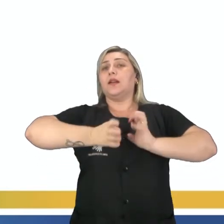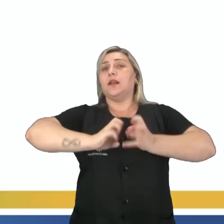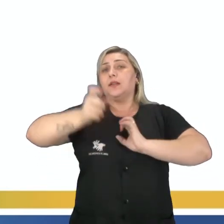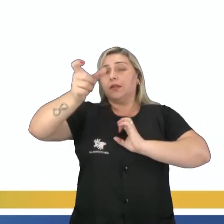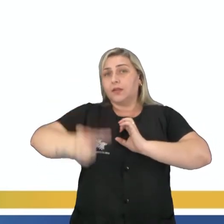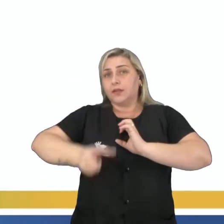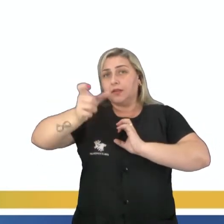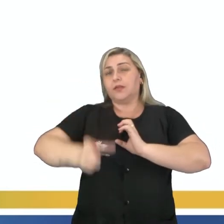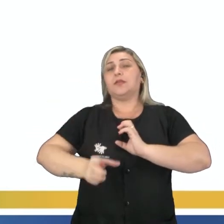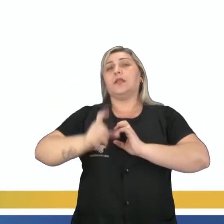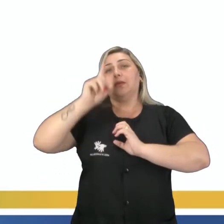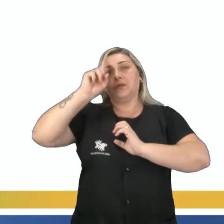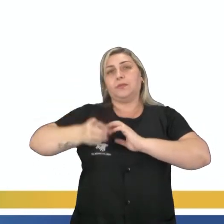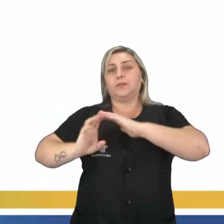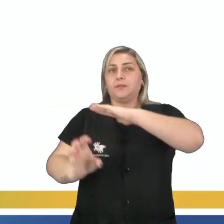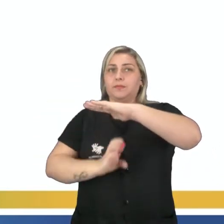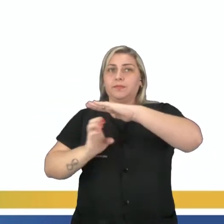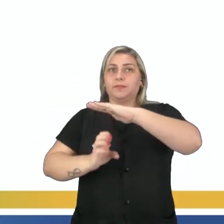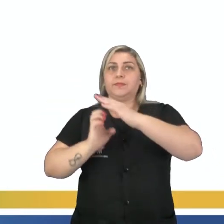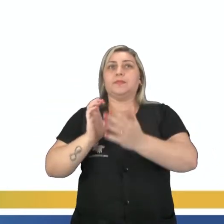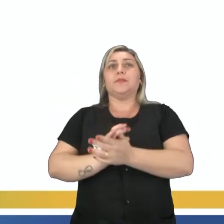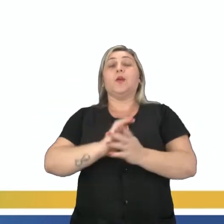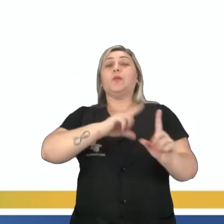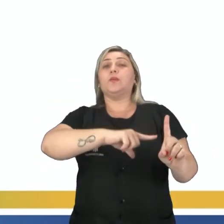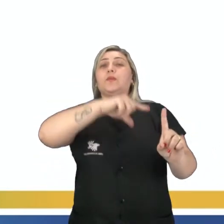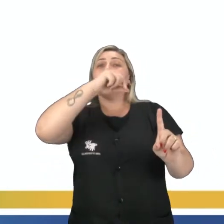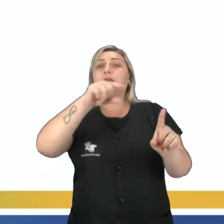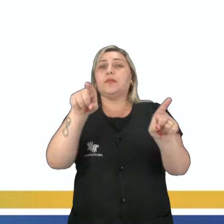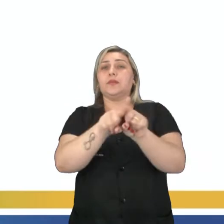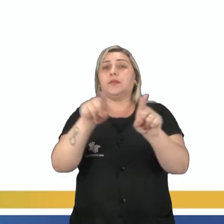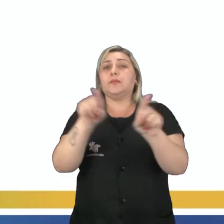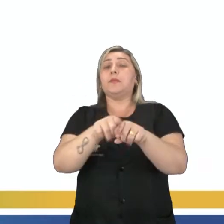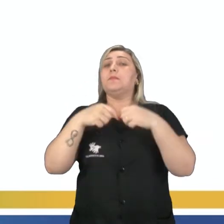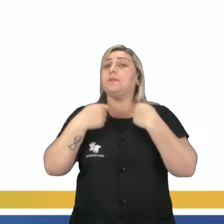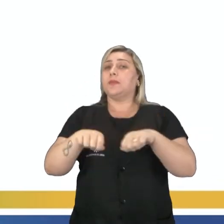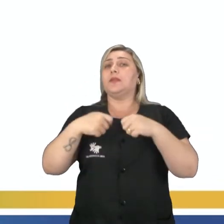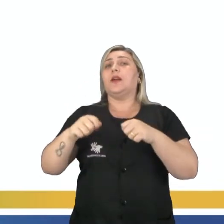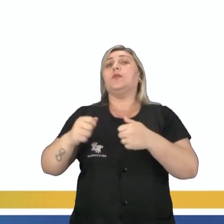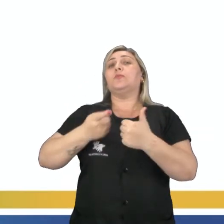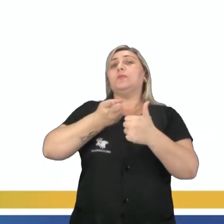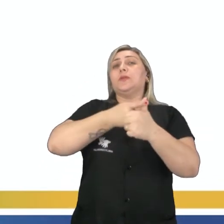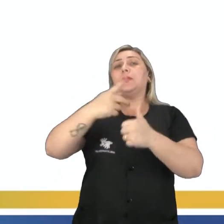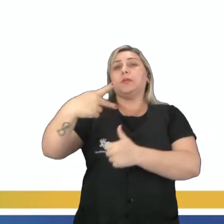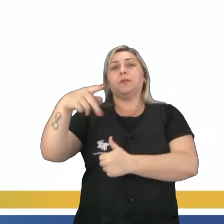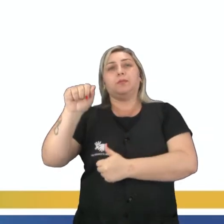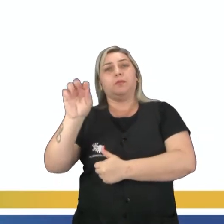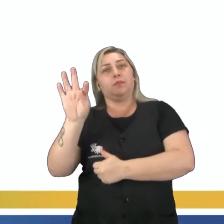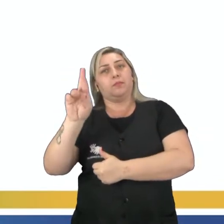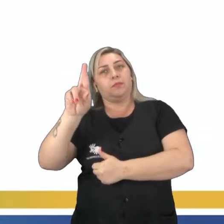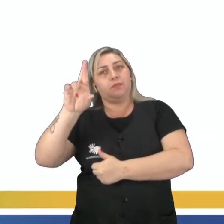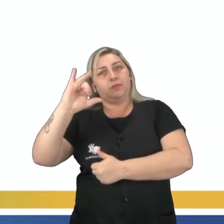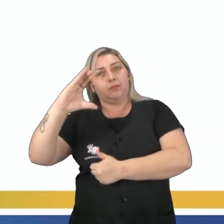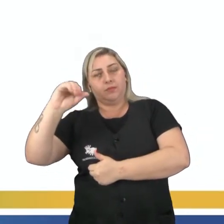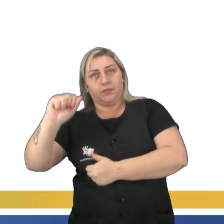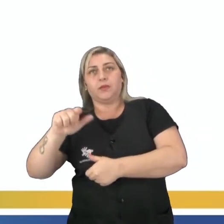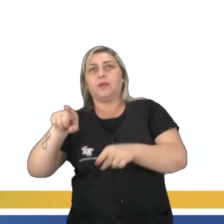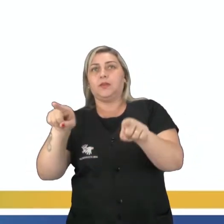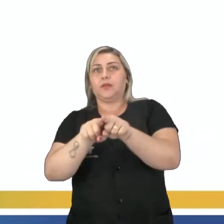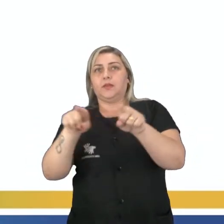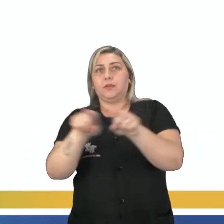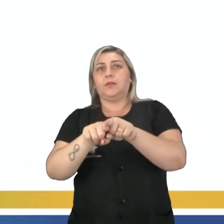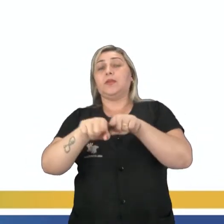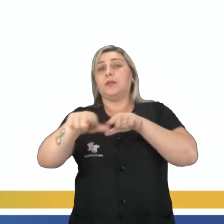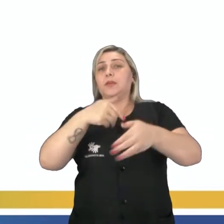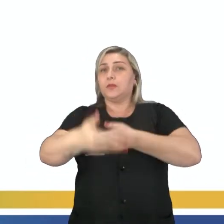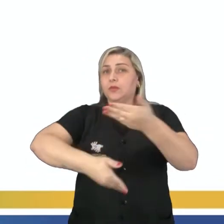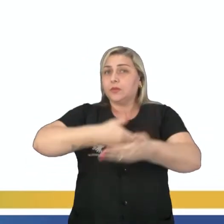proprietários. Vamos ter os clientes, que eram dependentes dos patrícios, né, que lhes davam proteção e trabalho em troca de